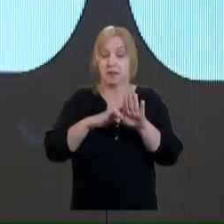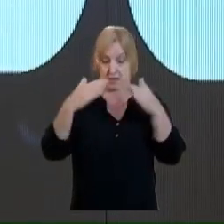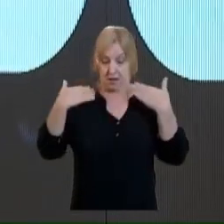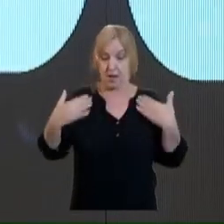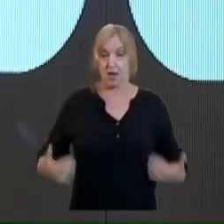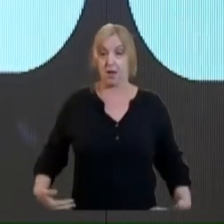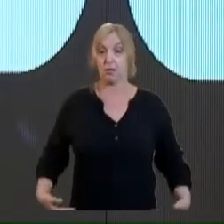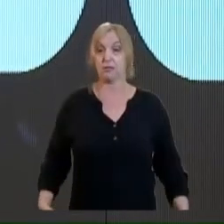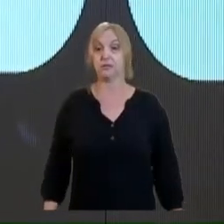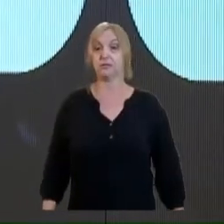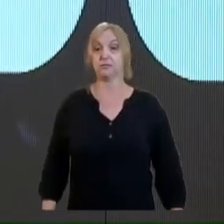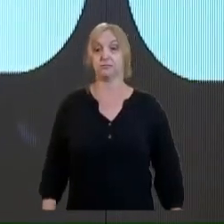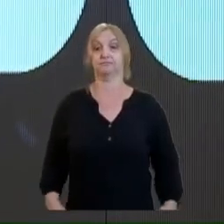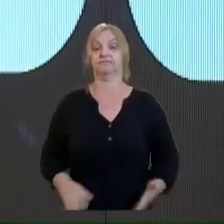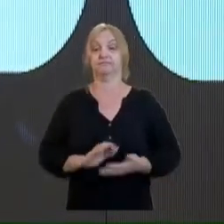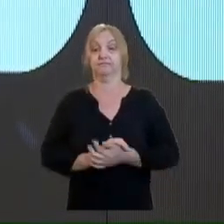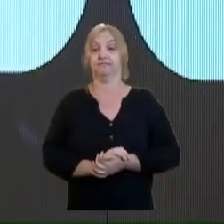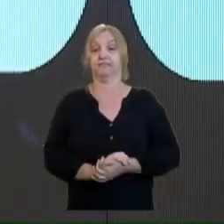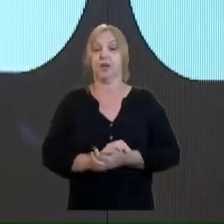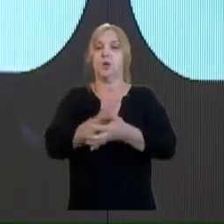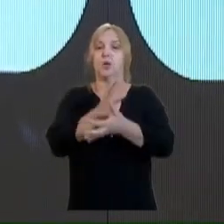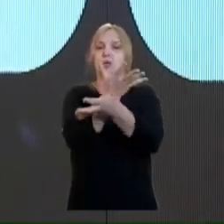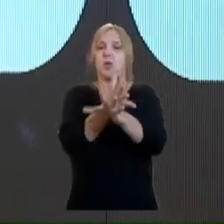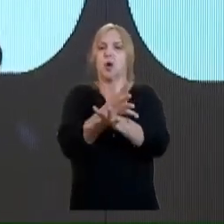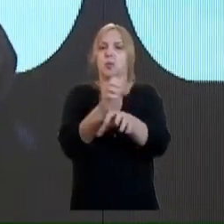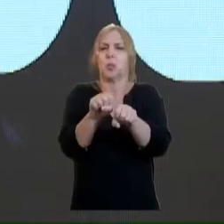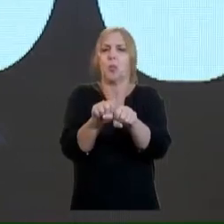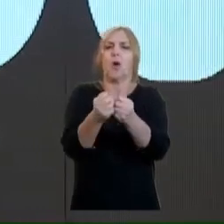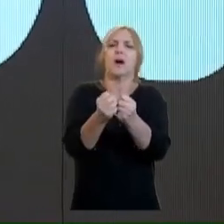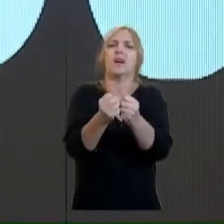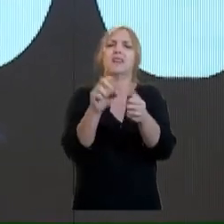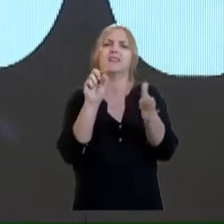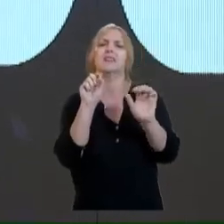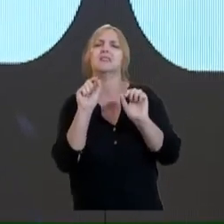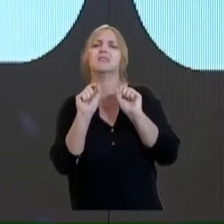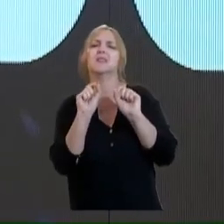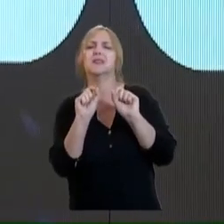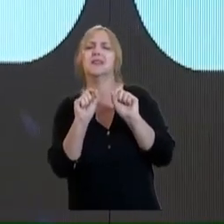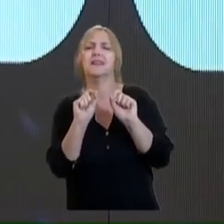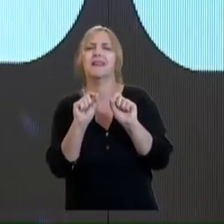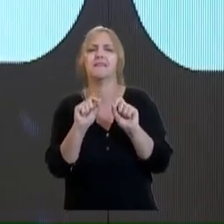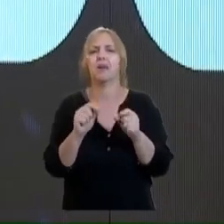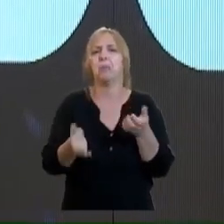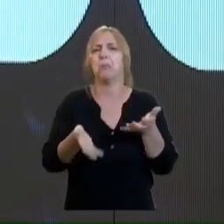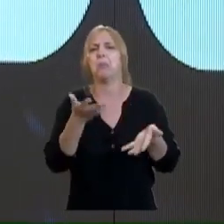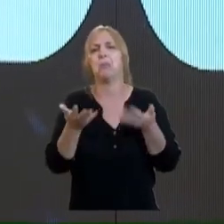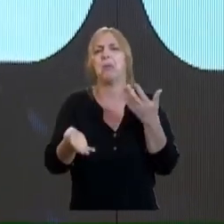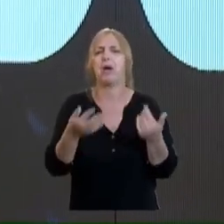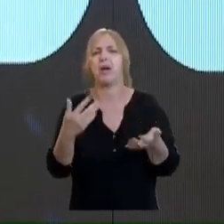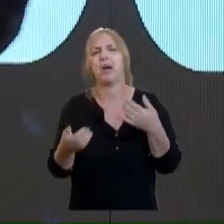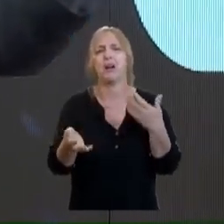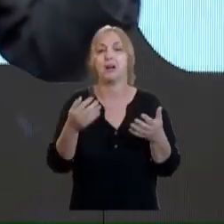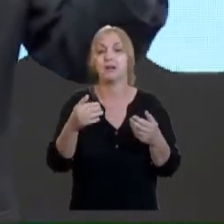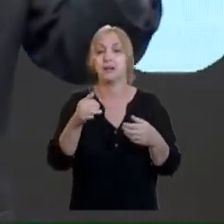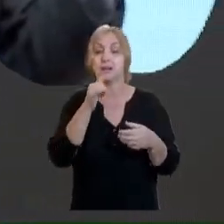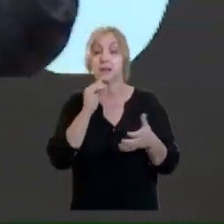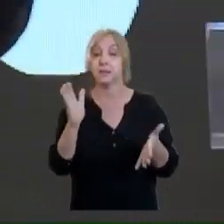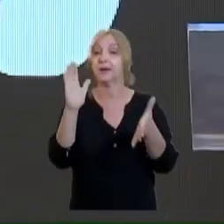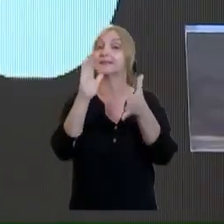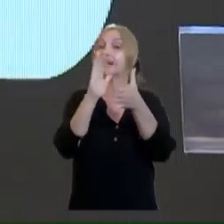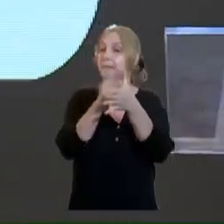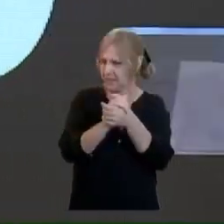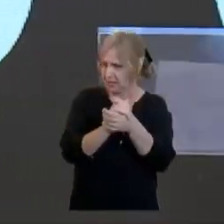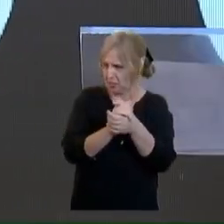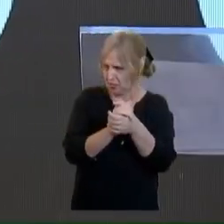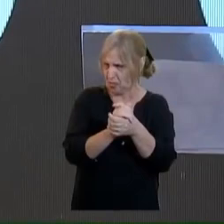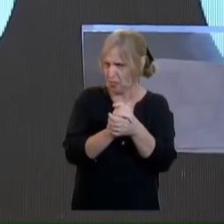assim? Dão a estrutura. Os ossos quebrados, as coisas ficam muito molengas. Por exemplo, dentro de um casamento, tem que